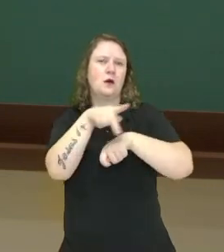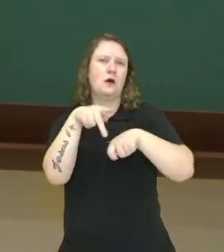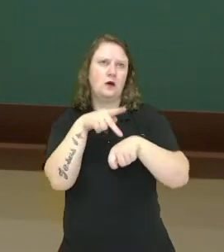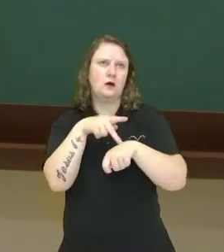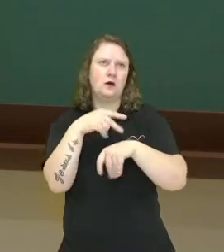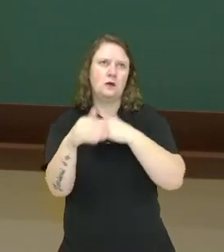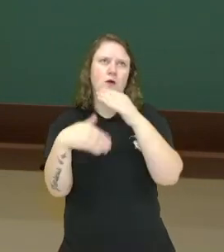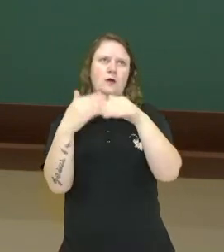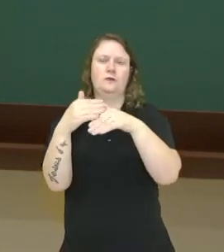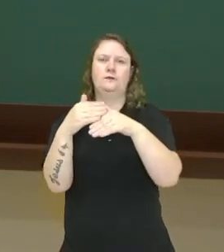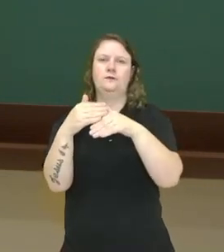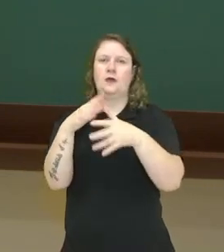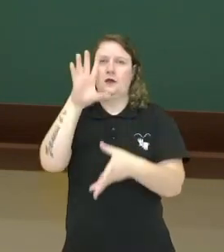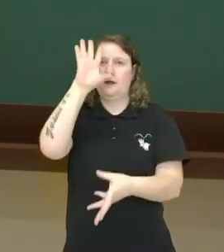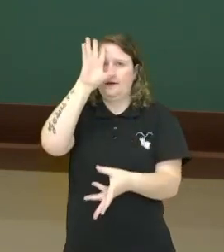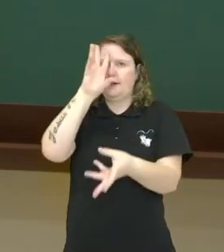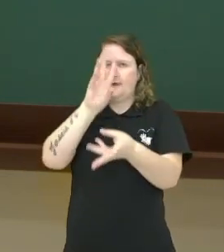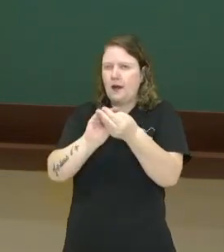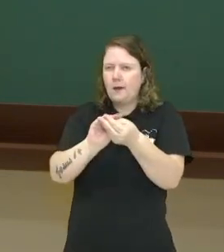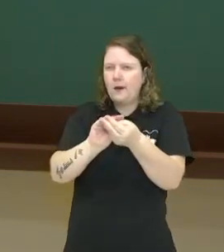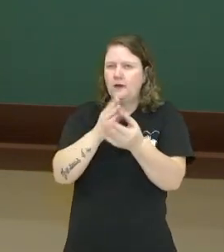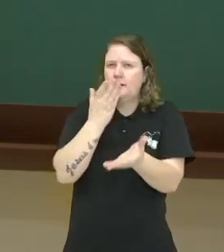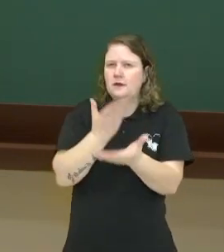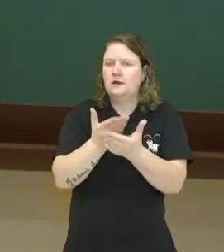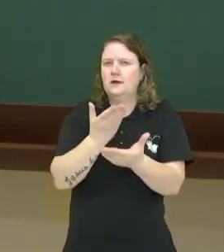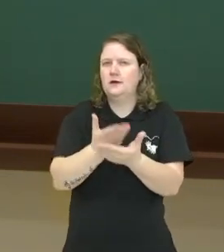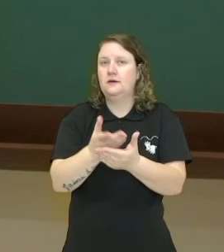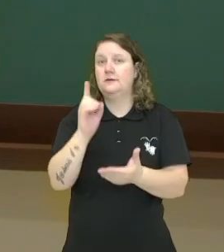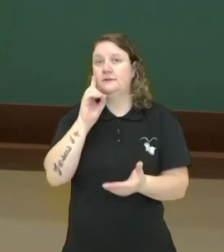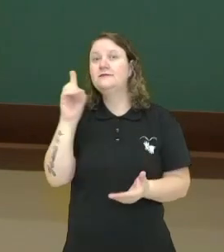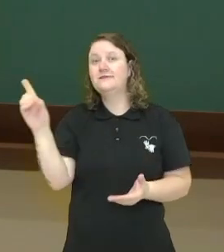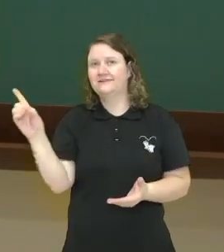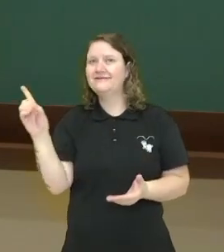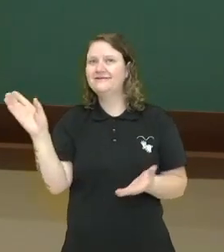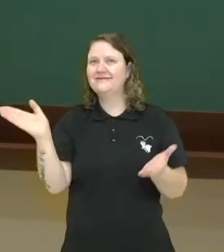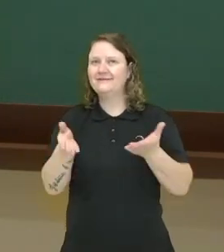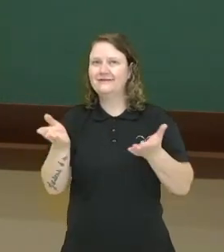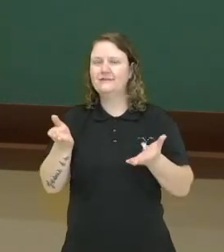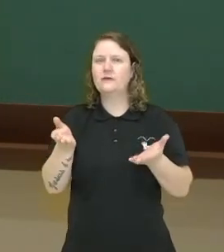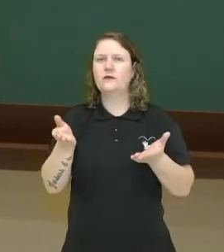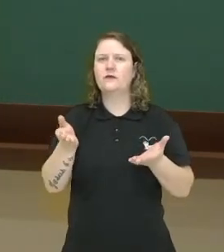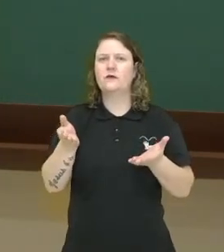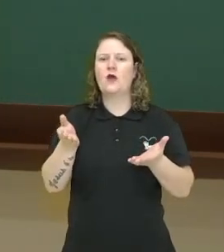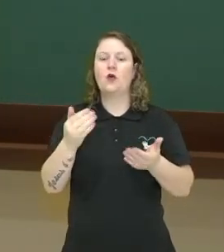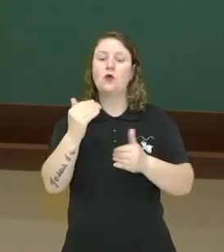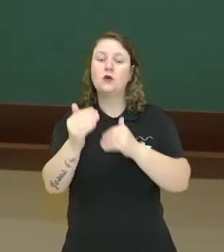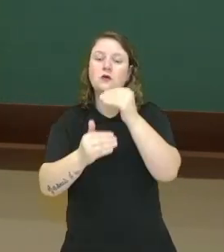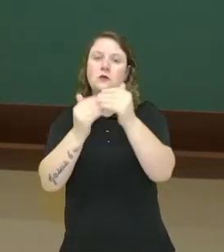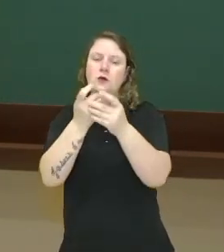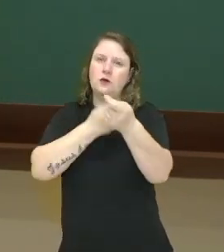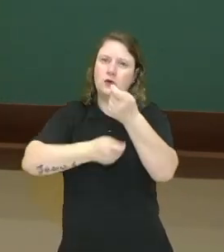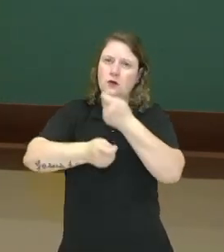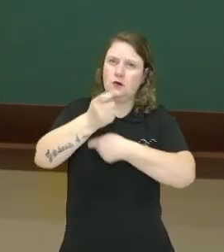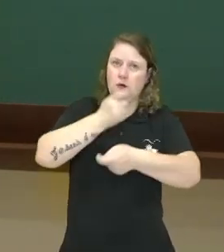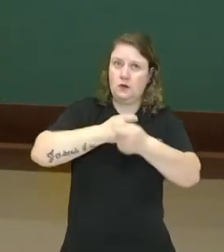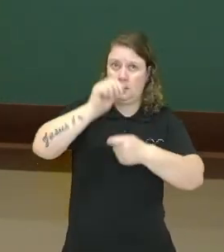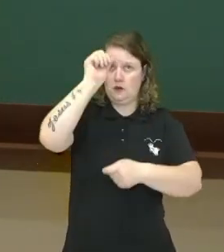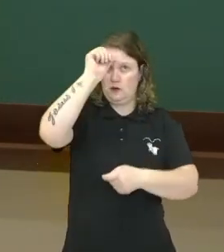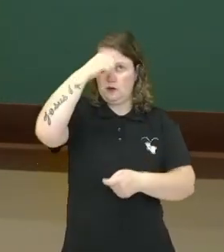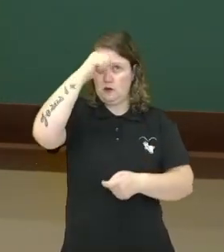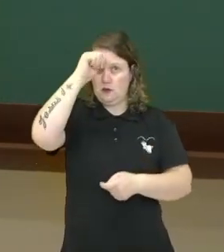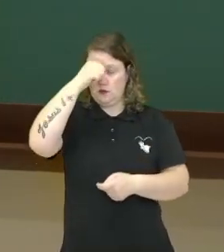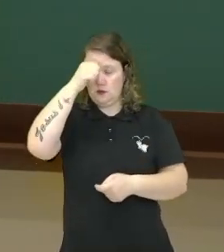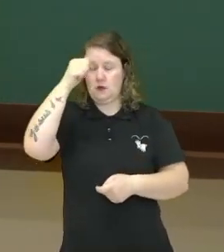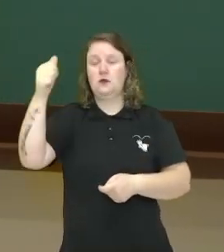sentido, retomamos ali um pouquinho do que a gente estudou, né, juntos, né? Compreender ali o desenvolvimento econômico da Índia foi um dos